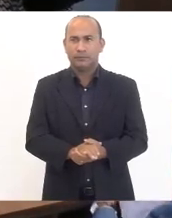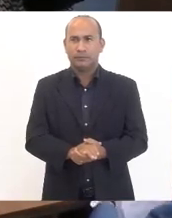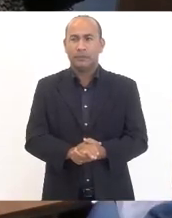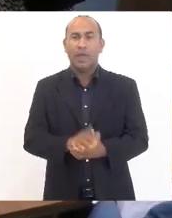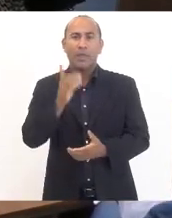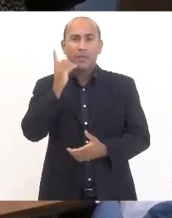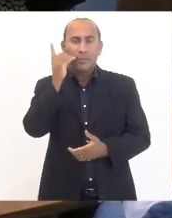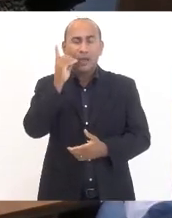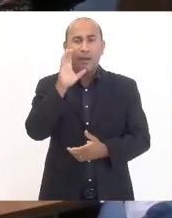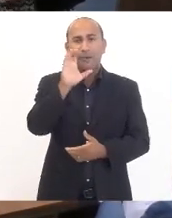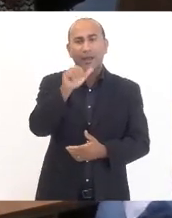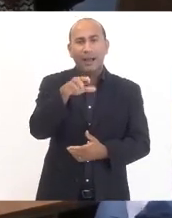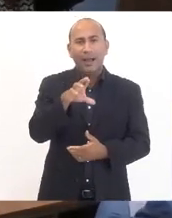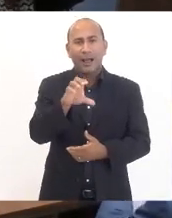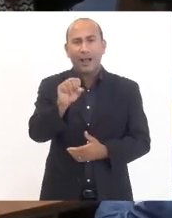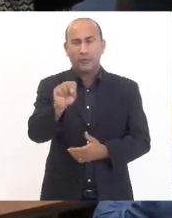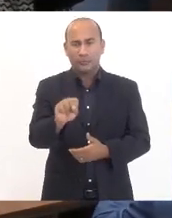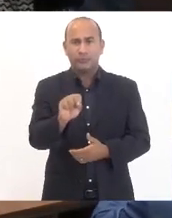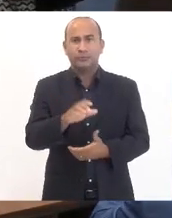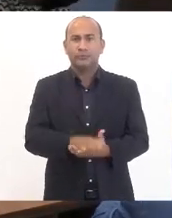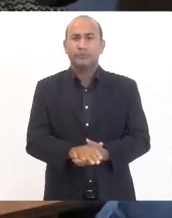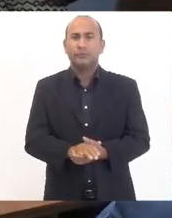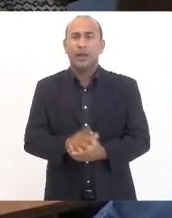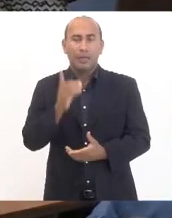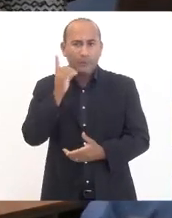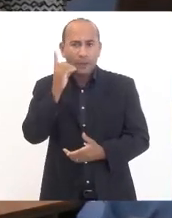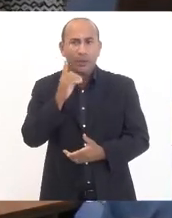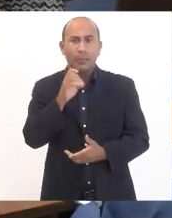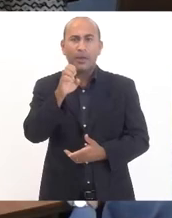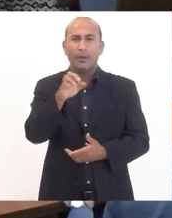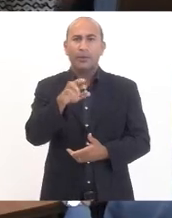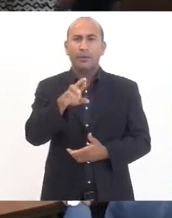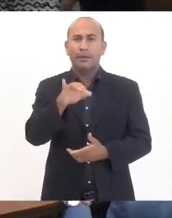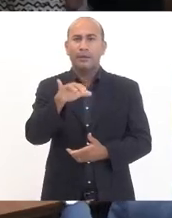Deputado Carlos Macedo, deputado Eurico Júnior.